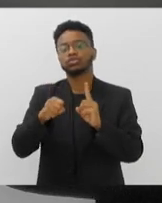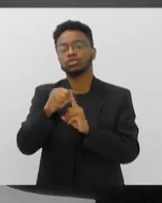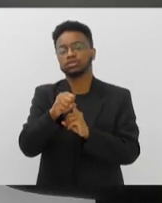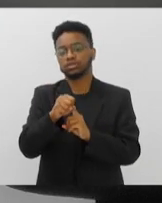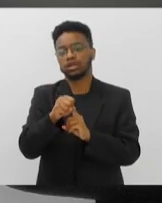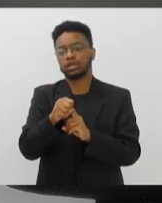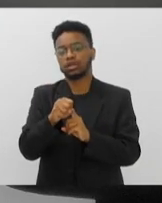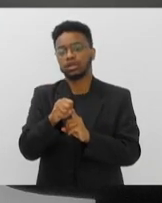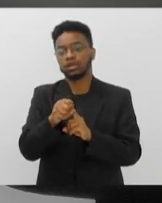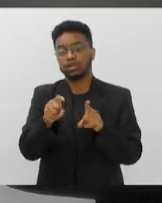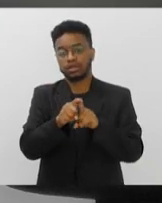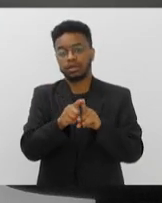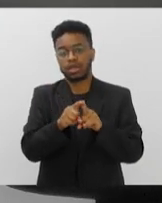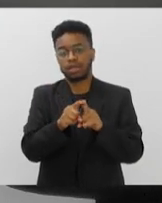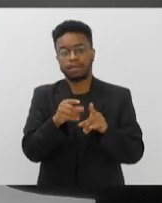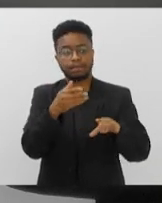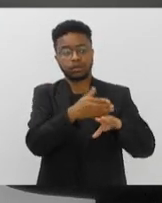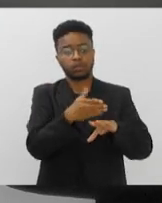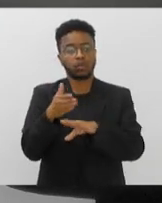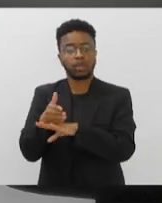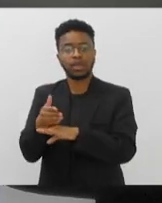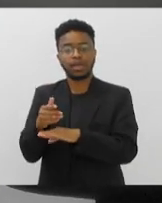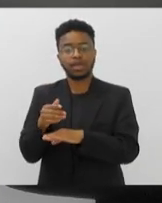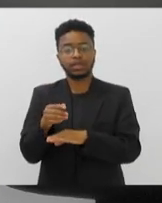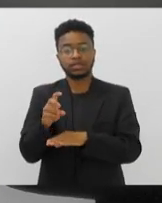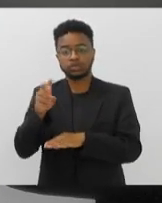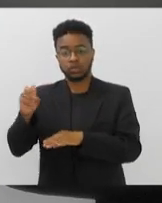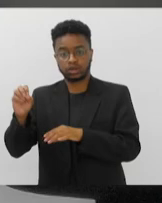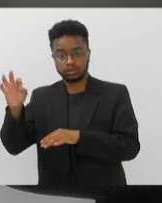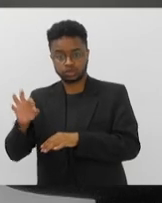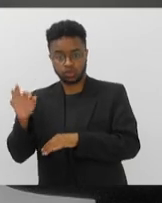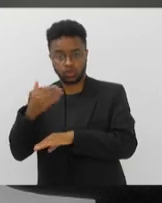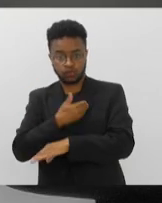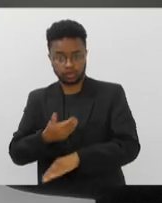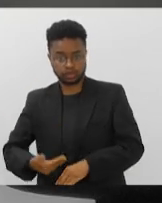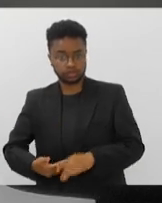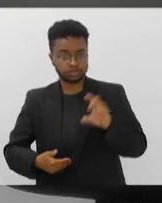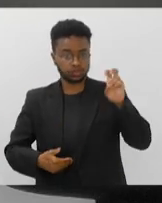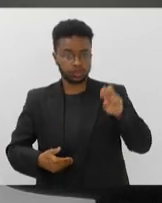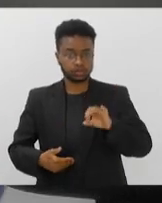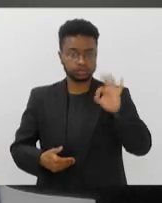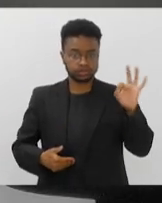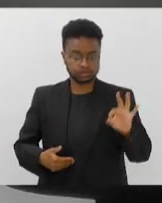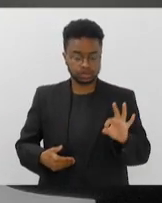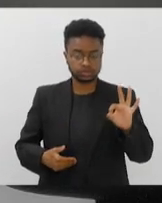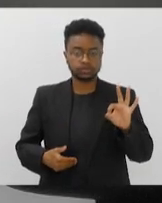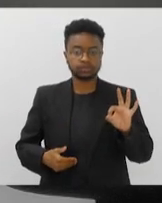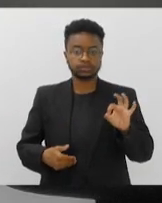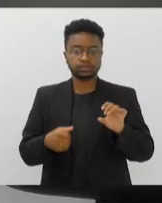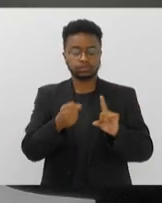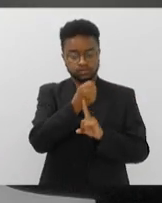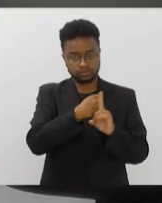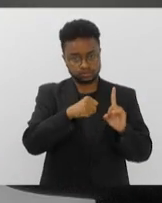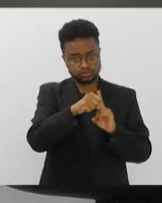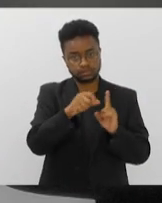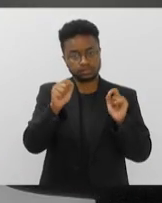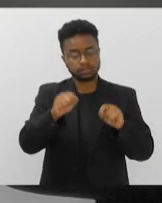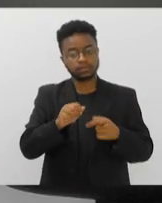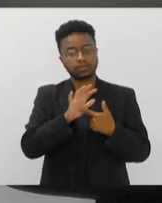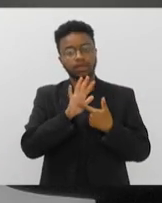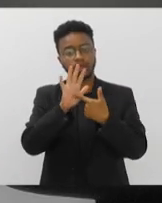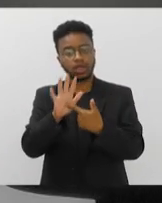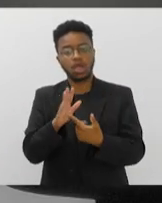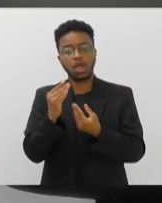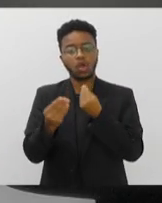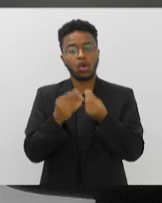é que a composição é paritária não é isso metade governo metade sociedade civil a própria sociedade civil podendo falar ali dessa dessa